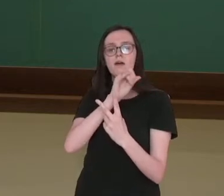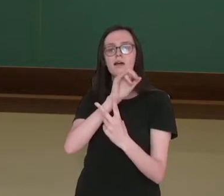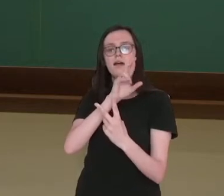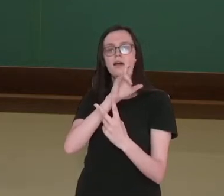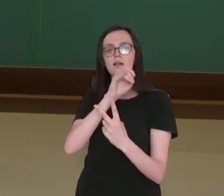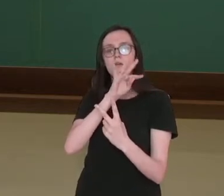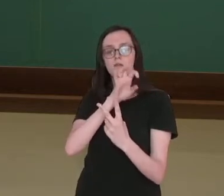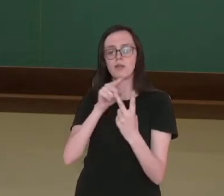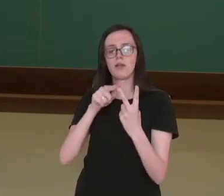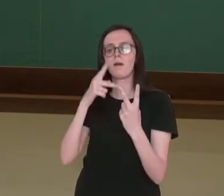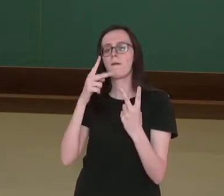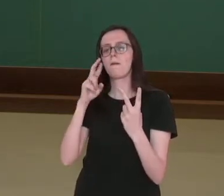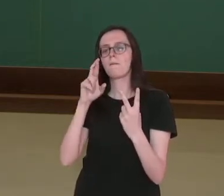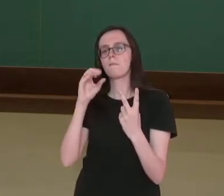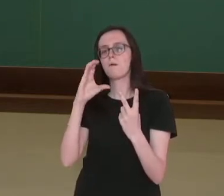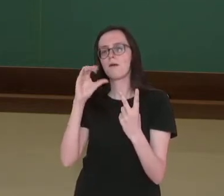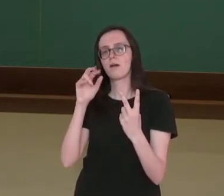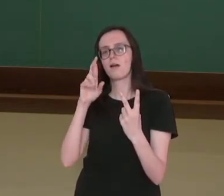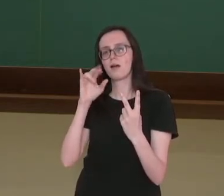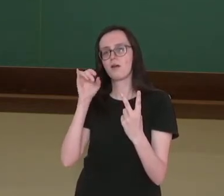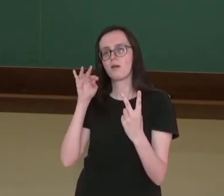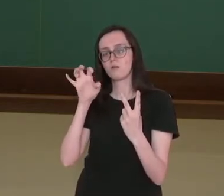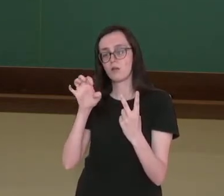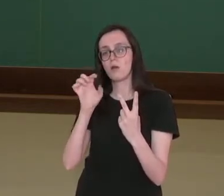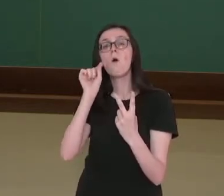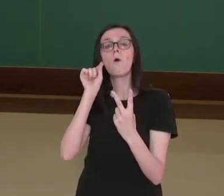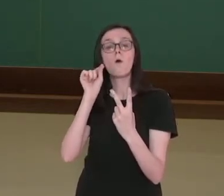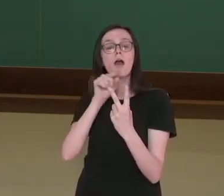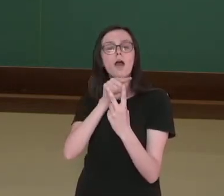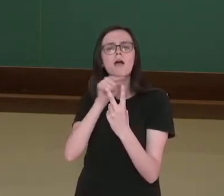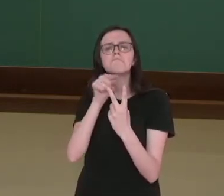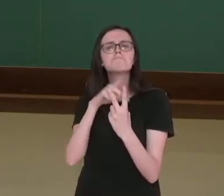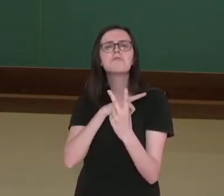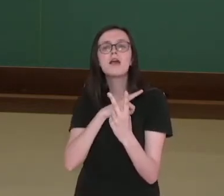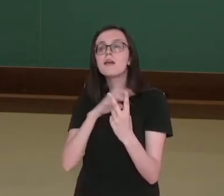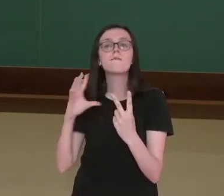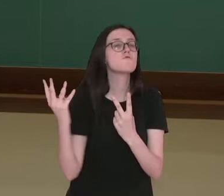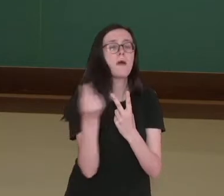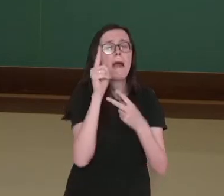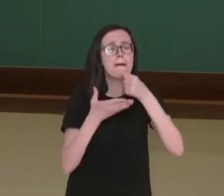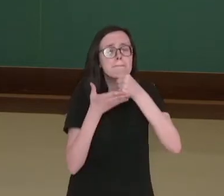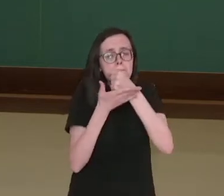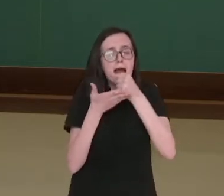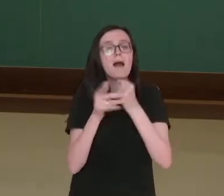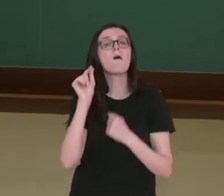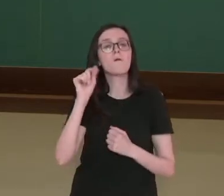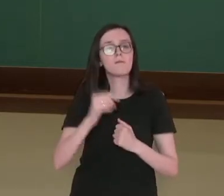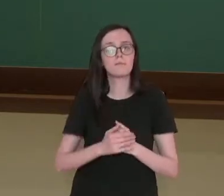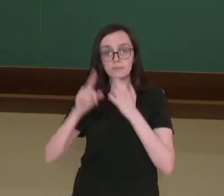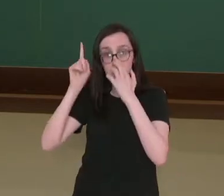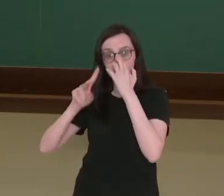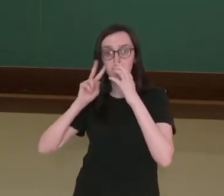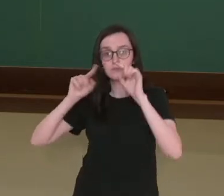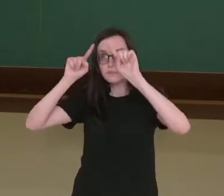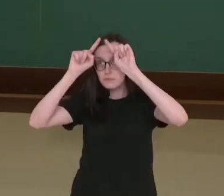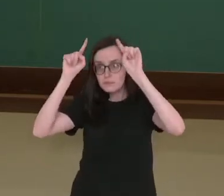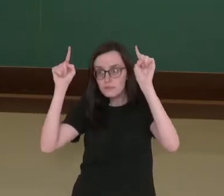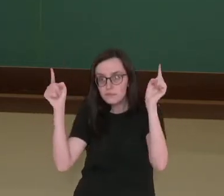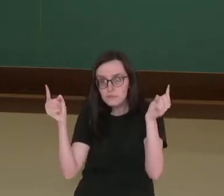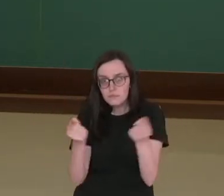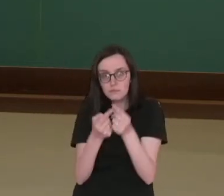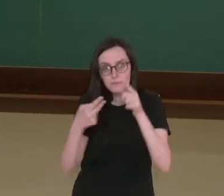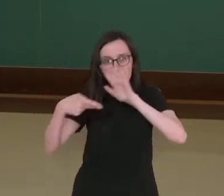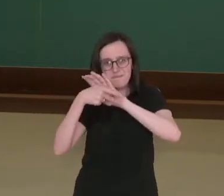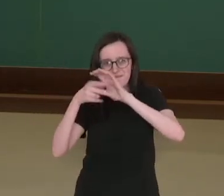procarionte. O que uma célula tem e que todas elas têm, que é básico? É a membrana